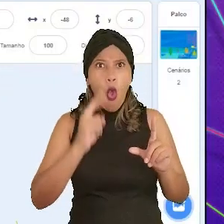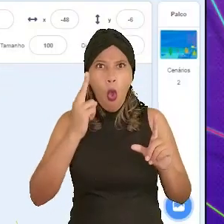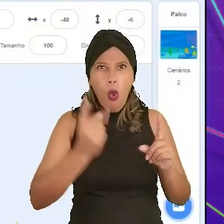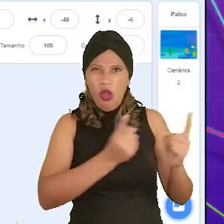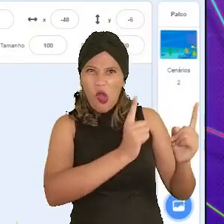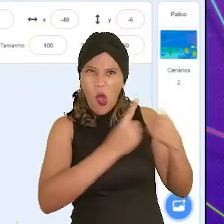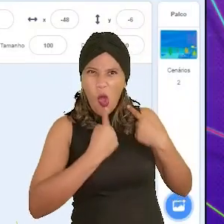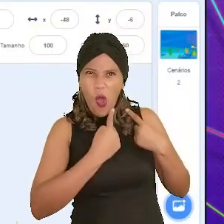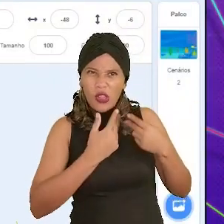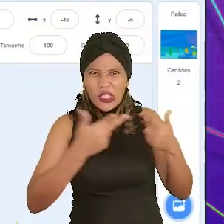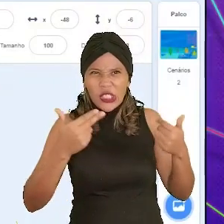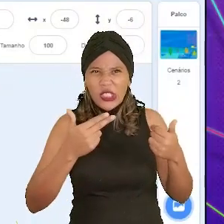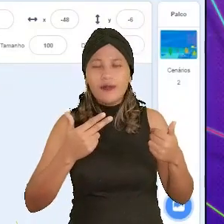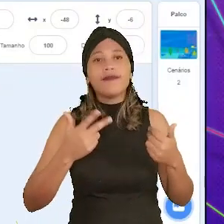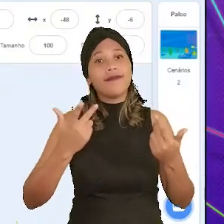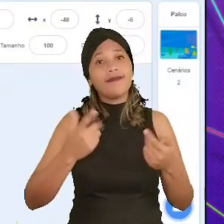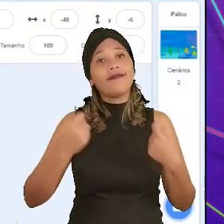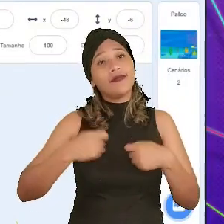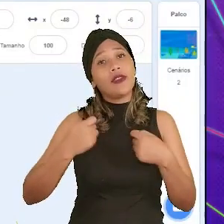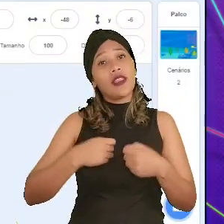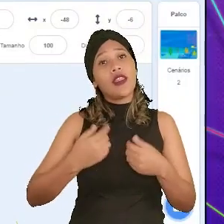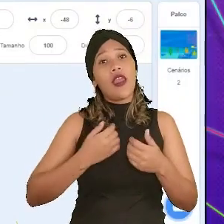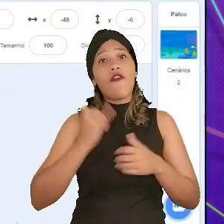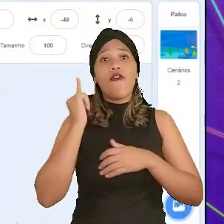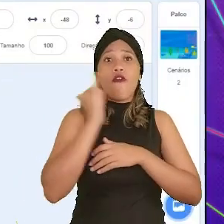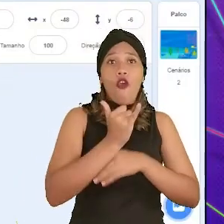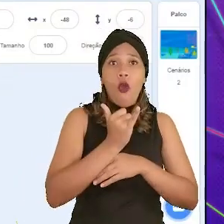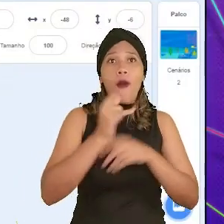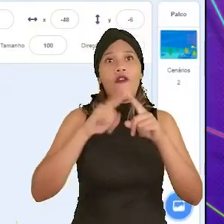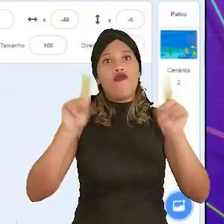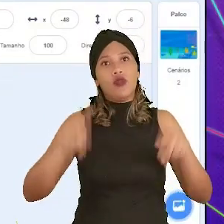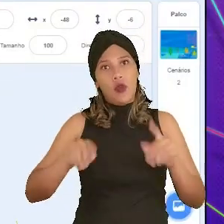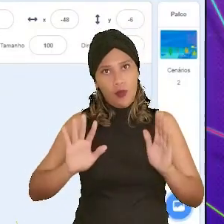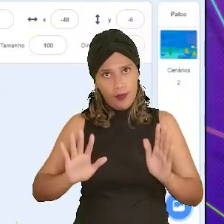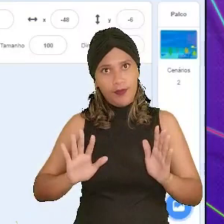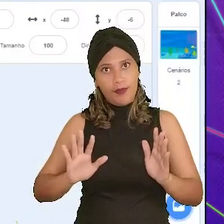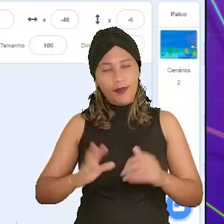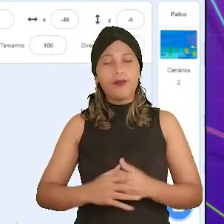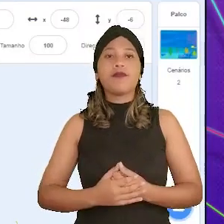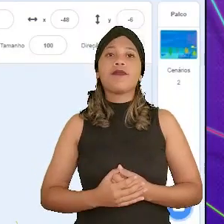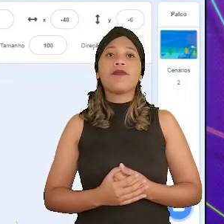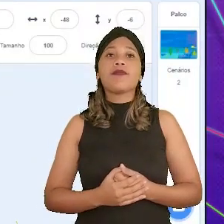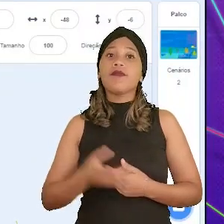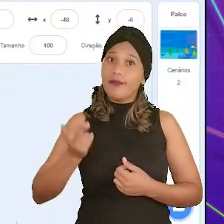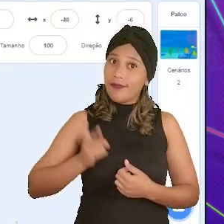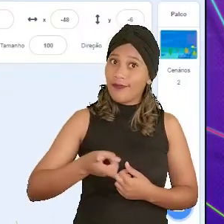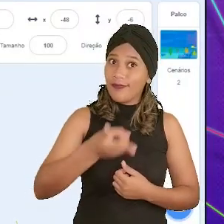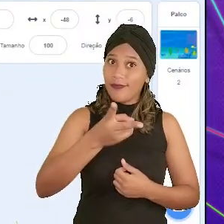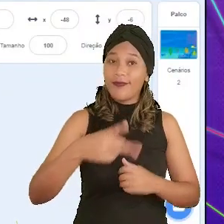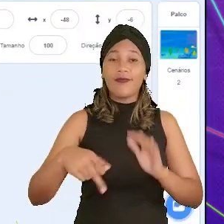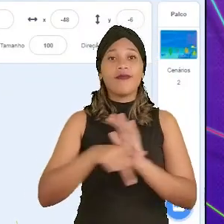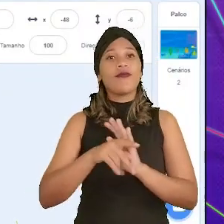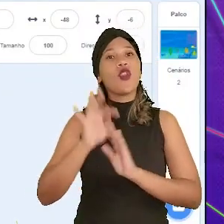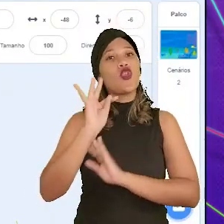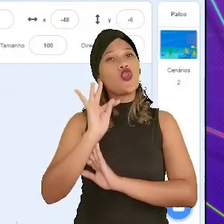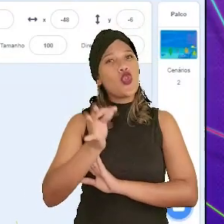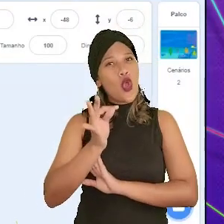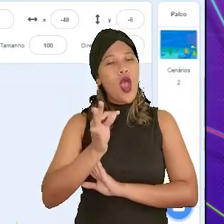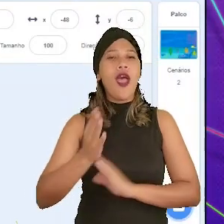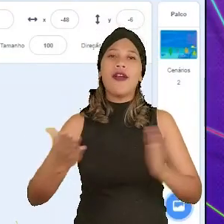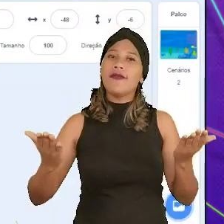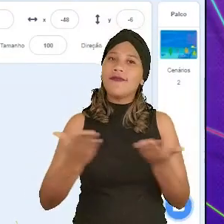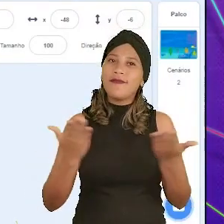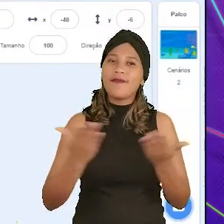inimigos, esses serão atores que teremos que informar sua função a partir das instruções. Dando continuidade ao nosso